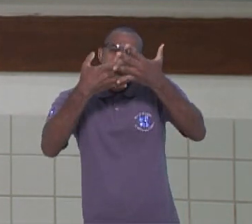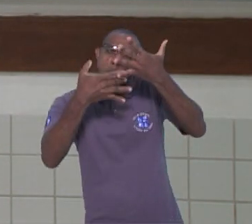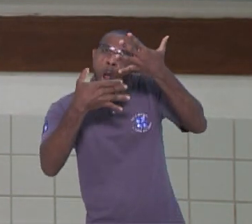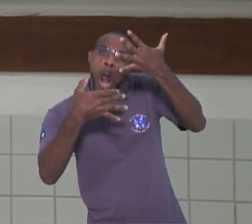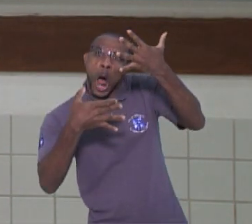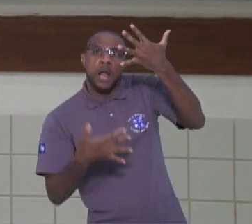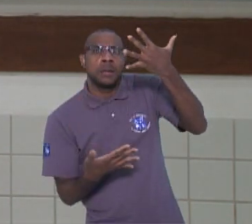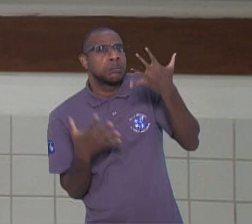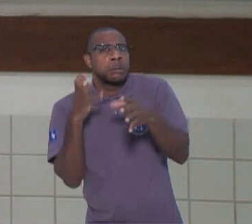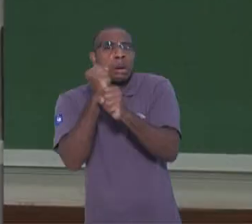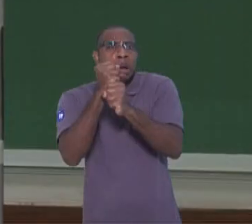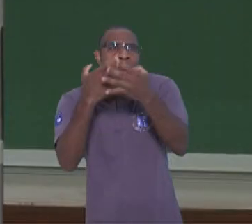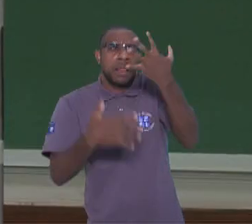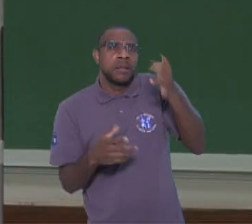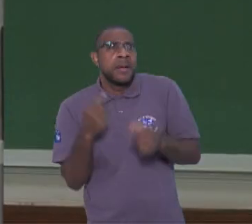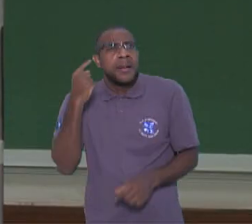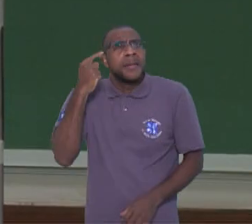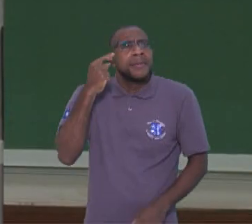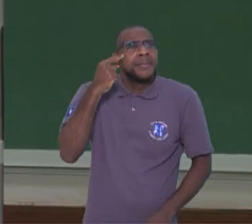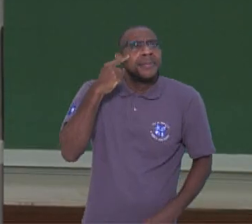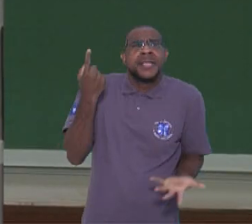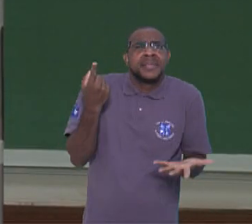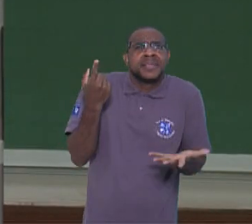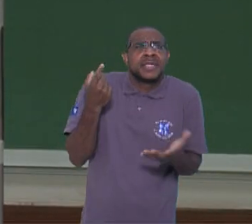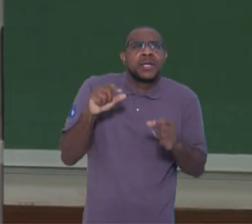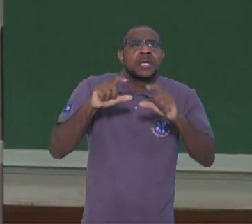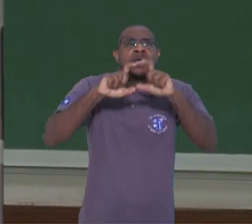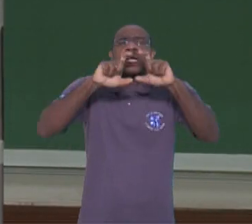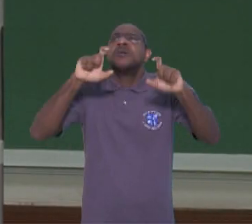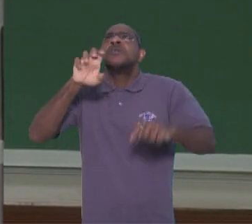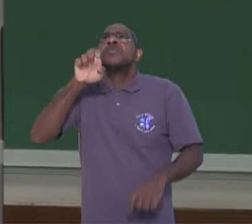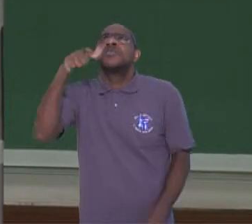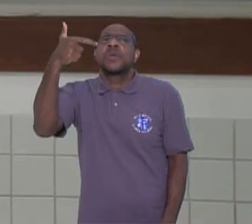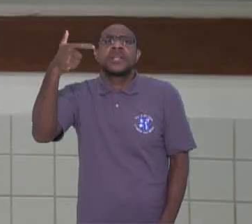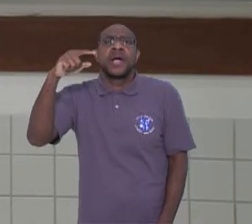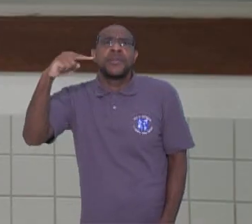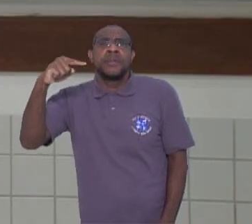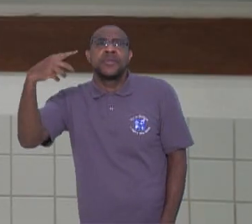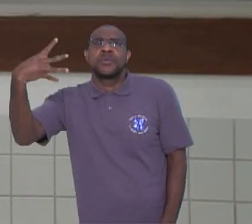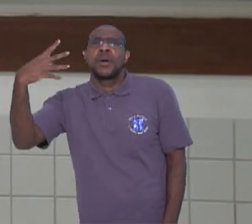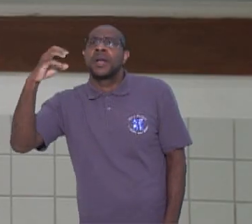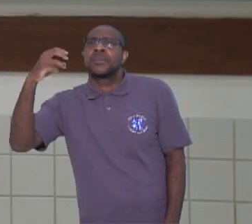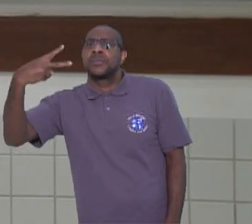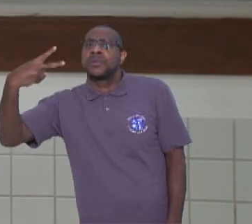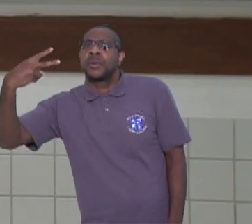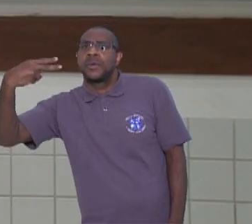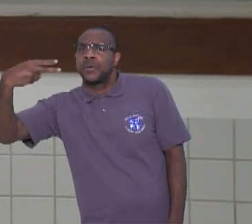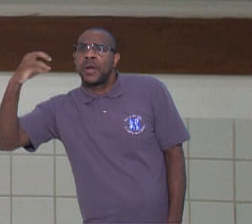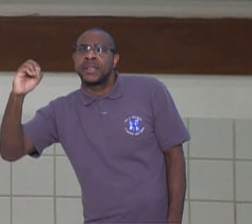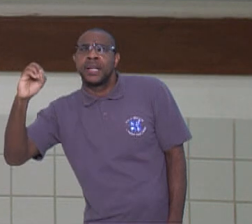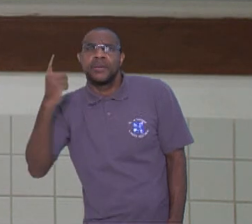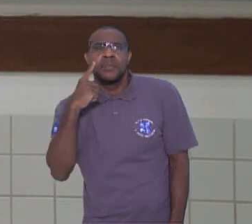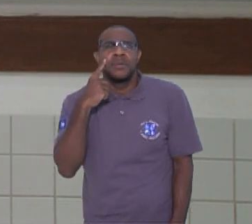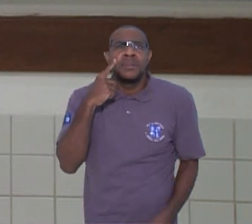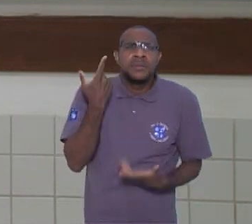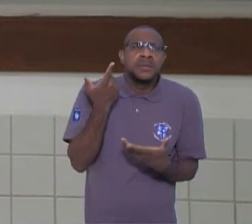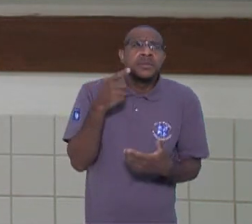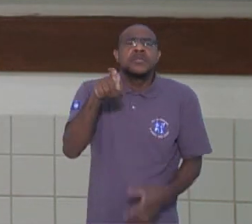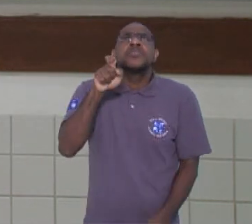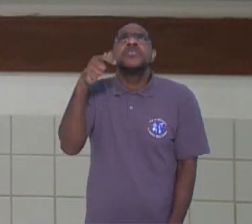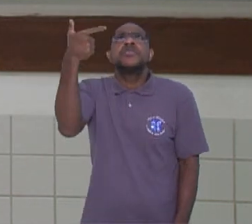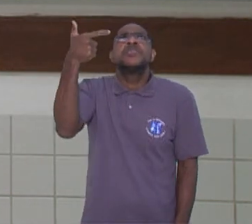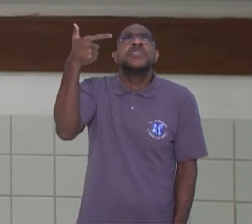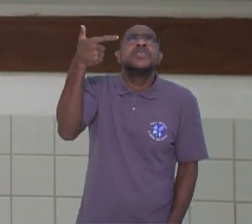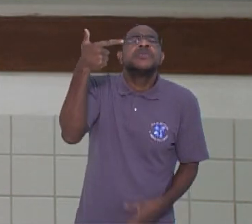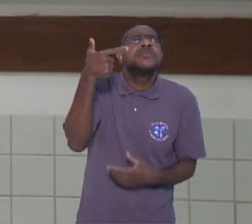poderia pensar o seguinte, x ao quadrado menos 4 igual a zero. Bom, que número que eu substituo ali em x que elevado ao quadrado menos